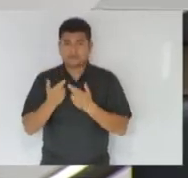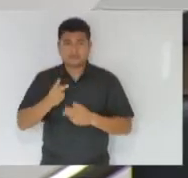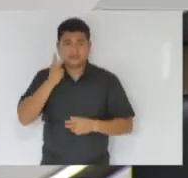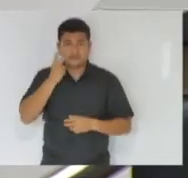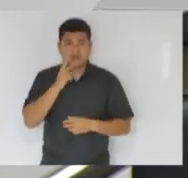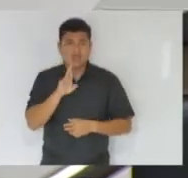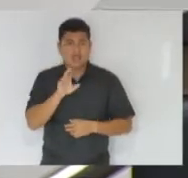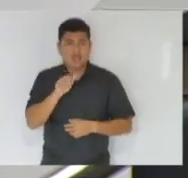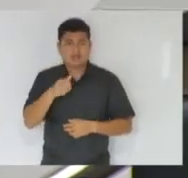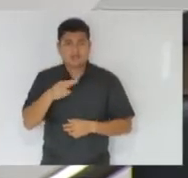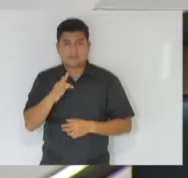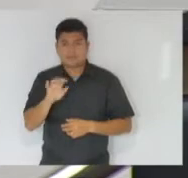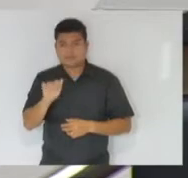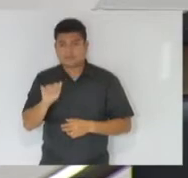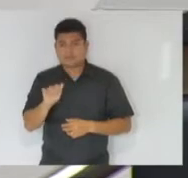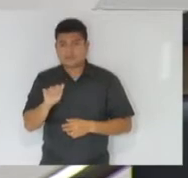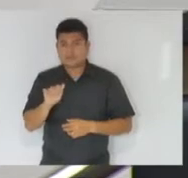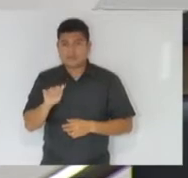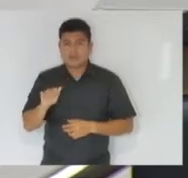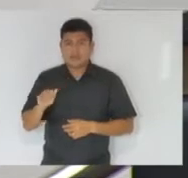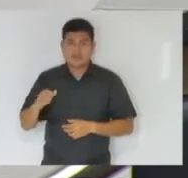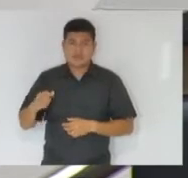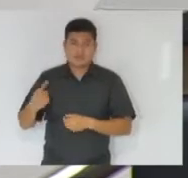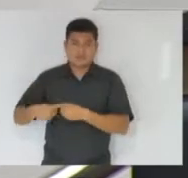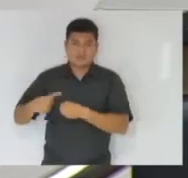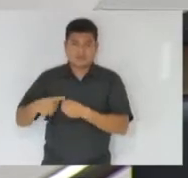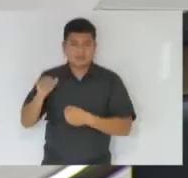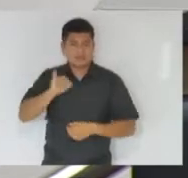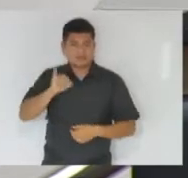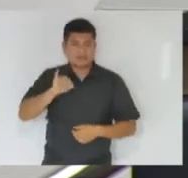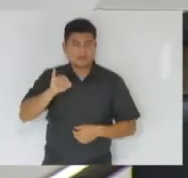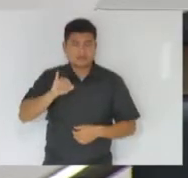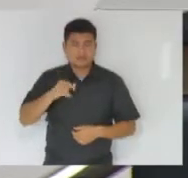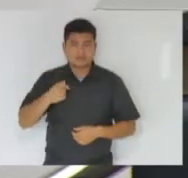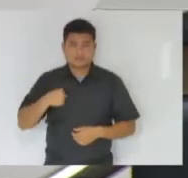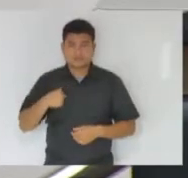Renata, de Itajaí, e aqui eu levantei,